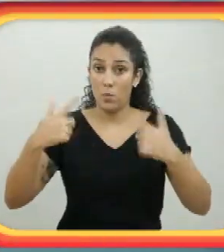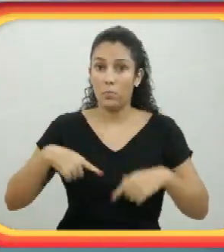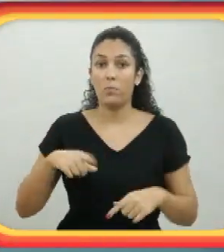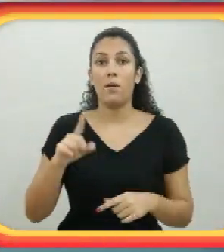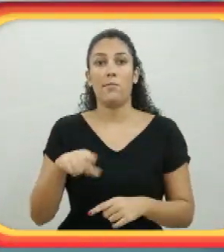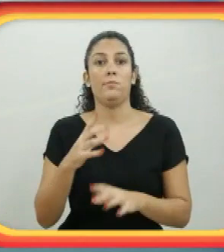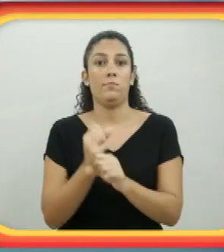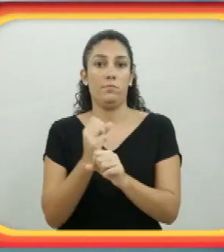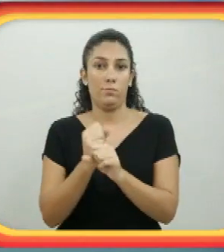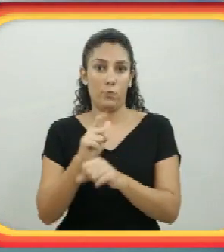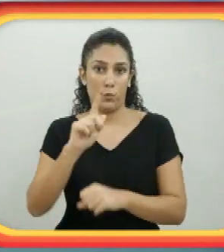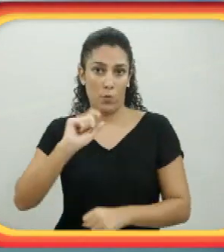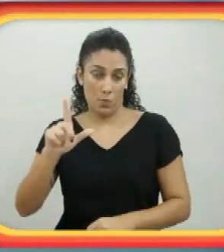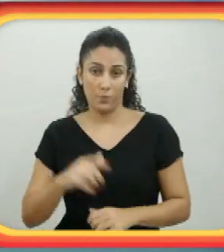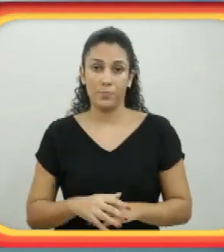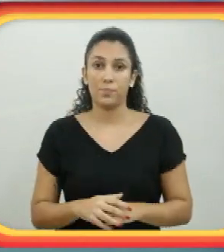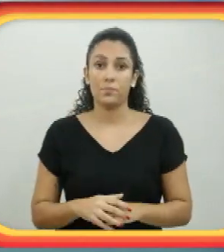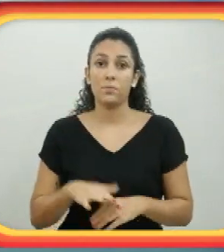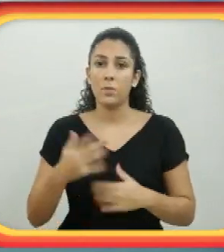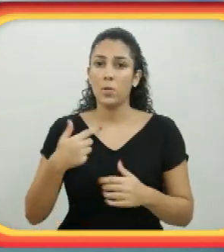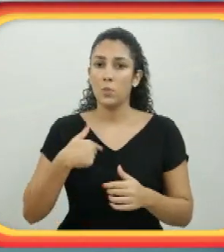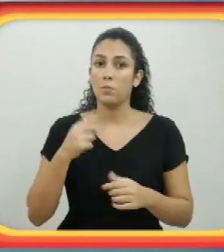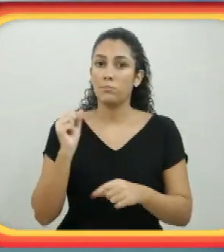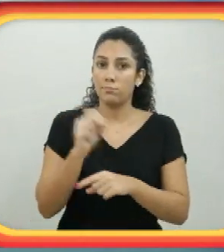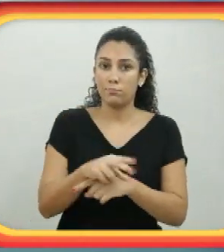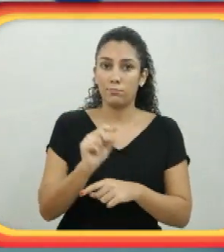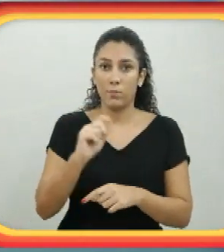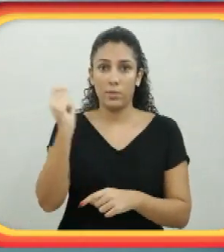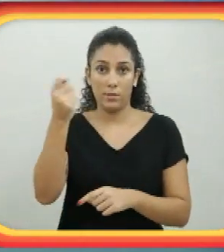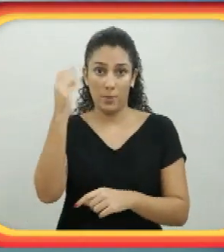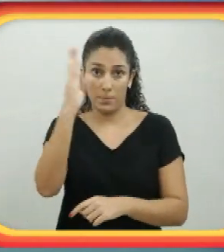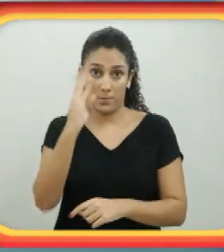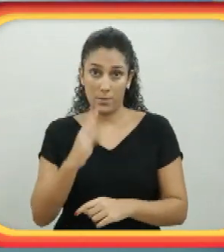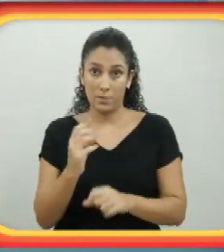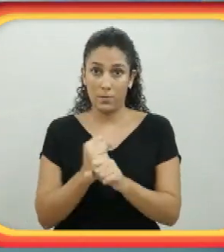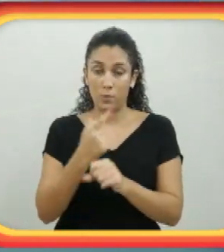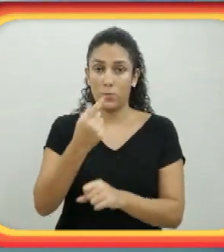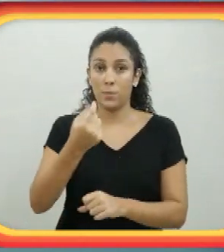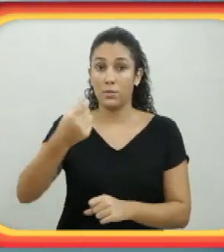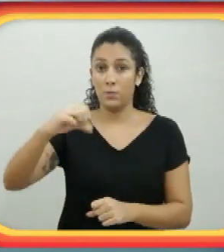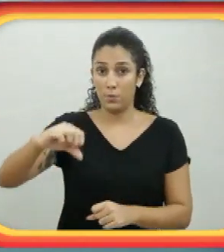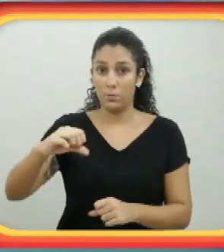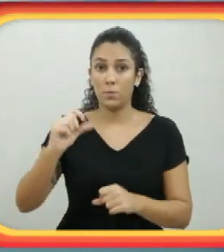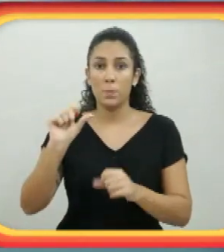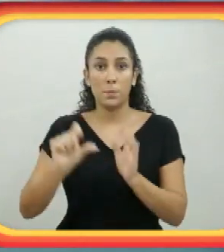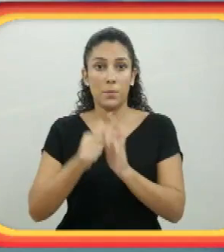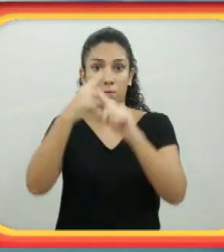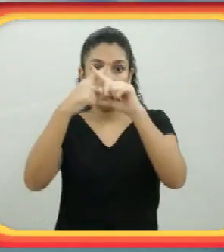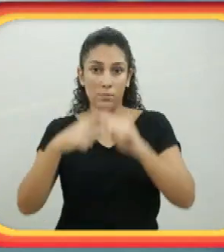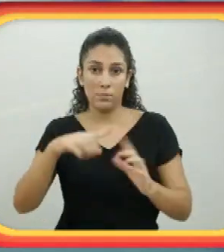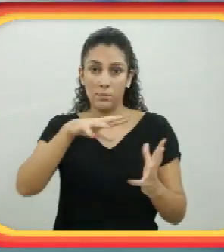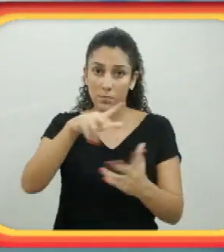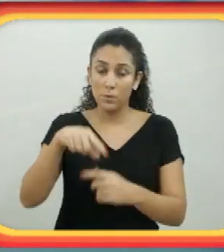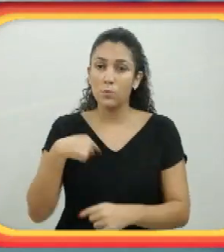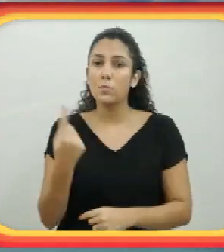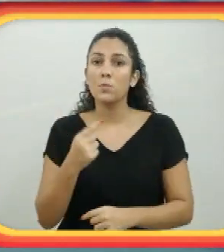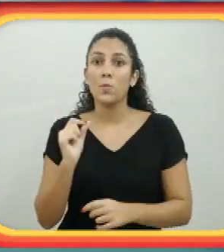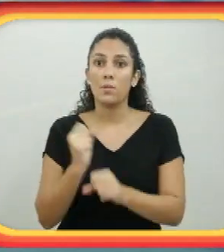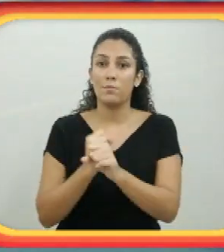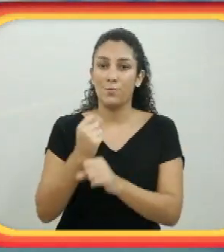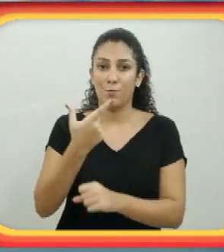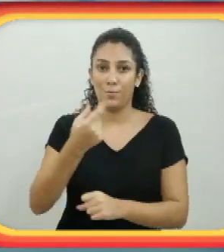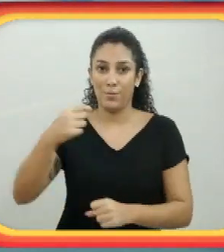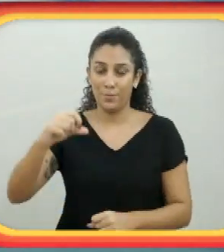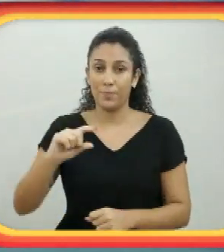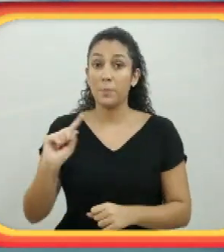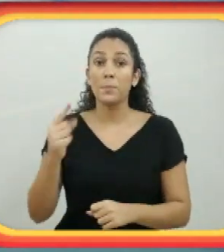internacional que nós fomos no ano de 2009 foi o Campeonato Pan-Americano de Goalball, que nós conquistamos a medalha de prata, perdemos a final